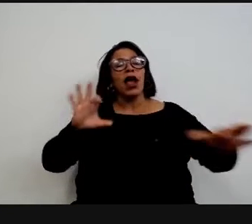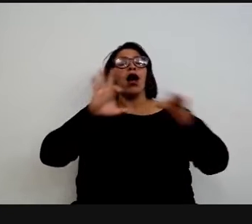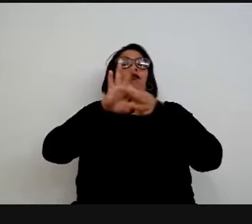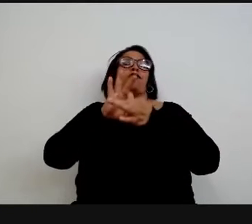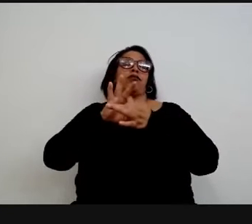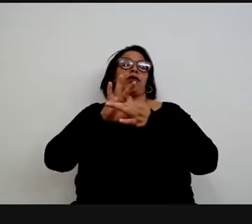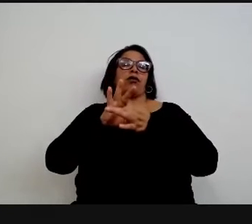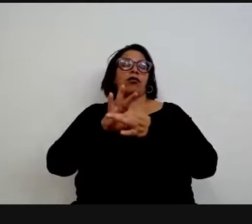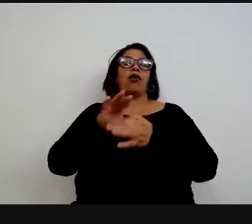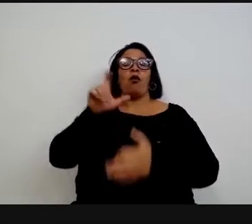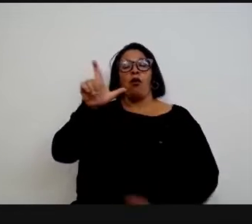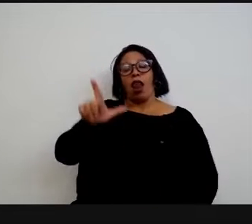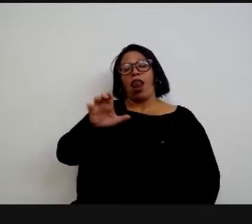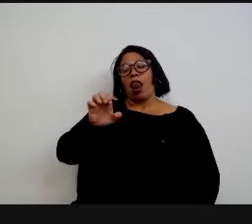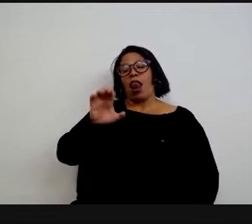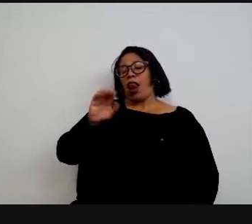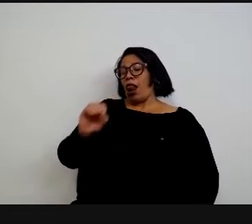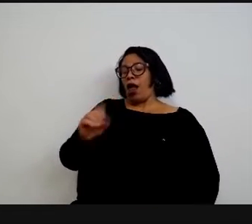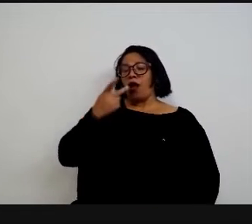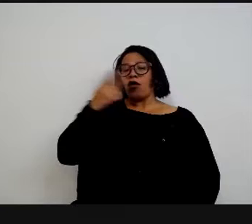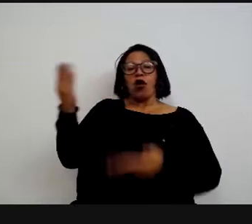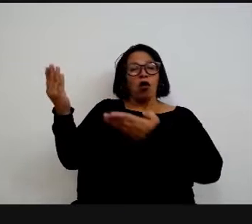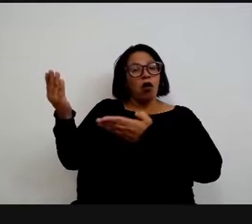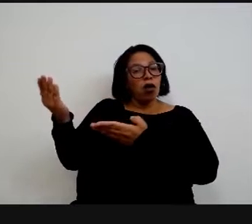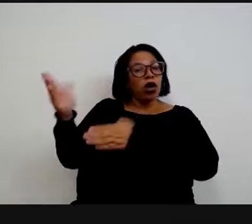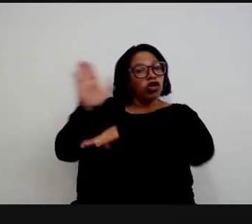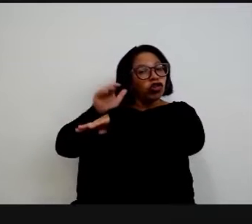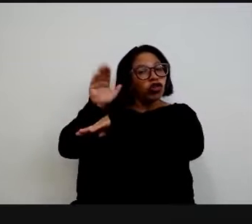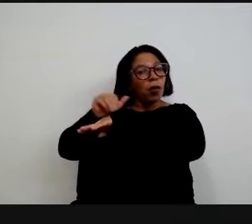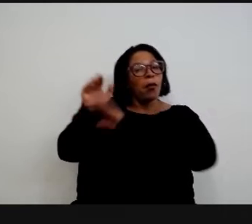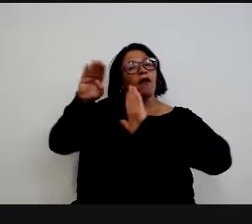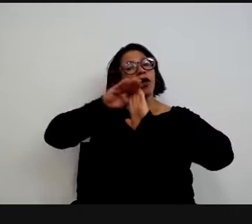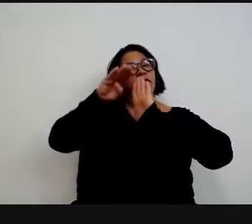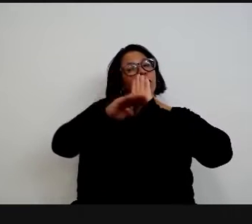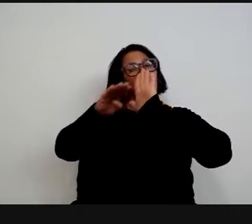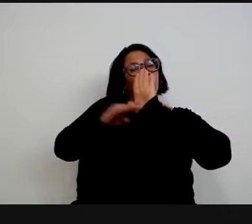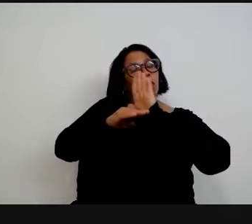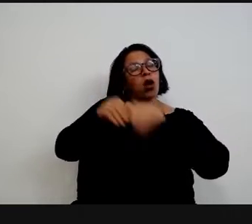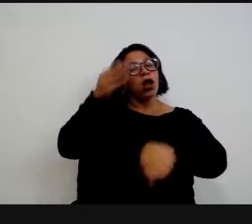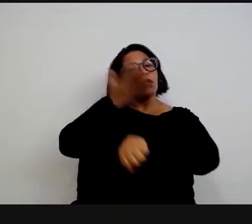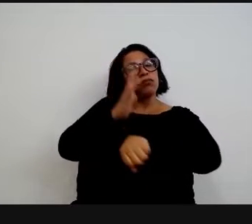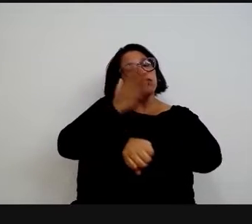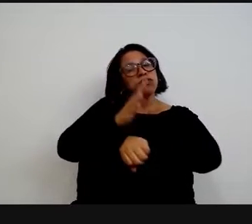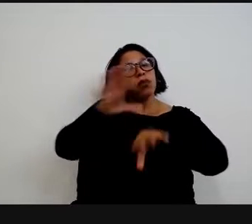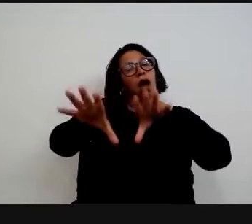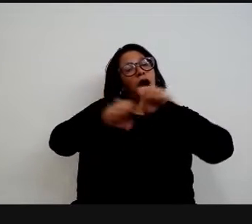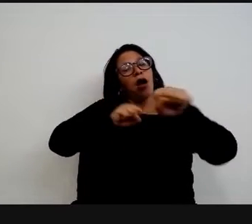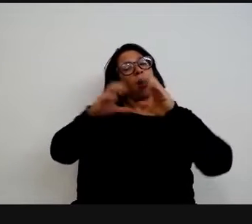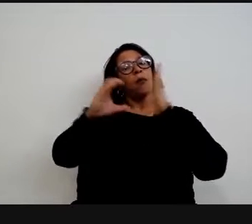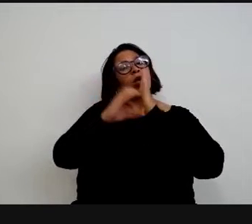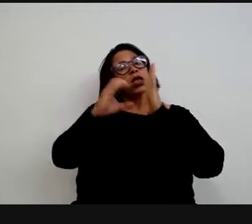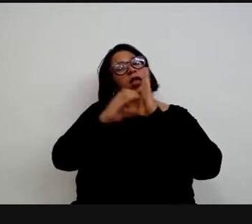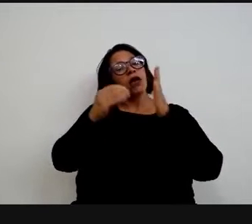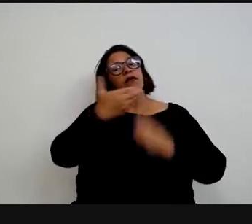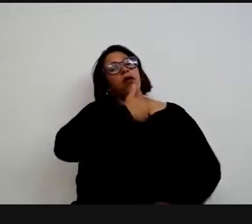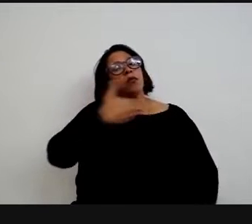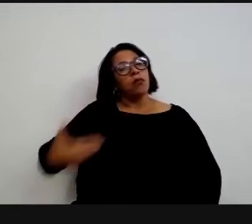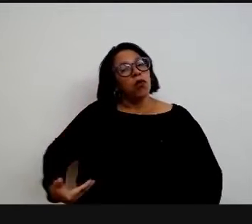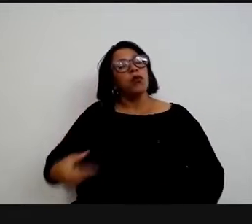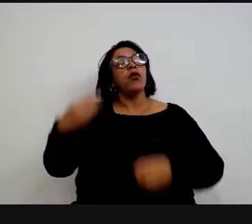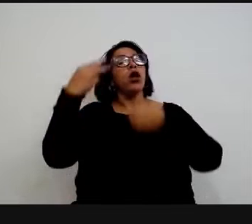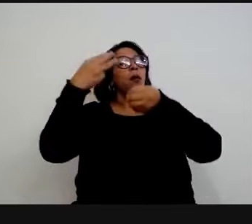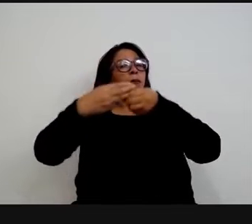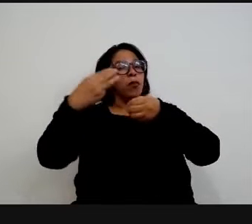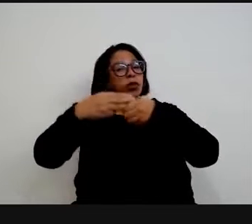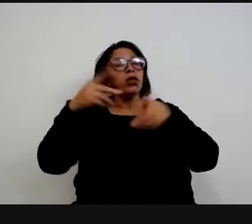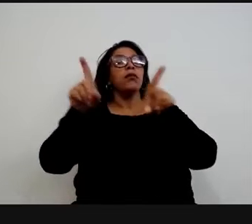Então, eu estava falando do Léo, ele fez essa convocação para fazer um programa de capacitação para os nossos agentes públicos e políticos municipais.